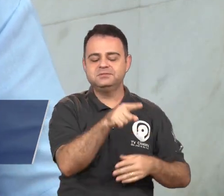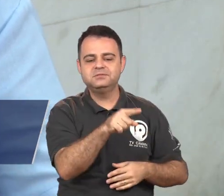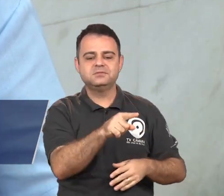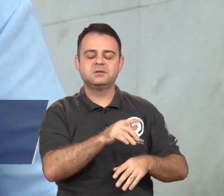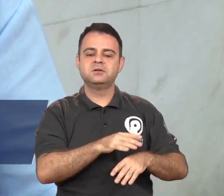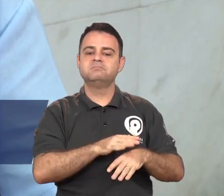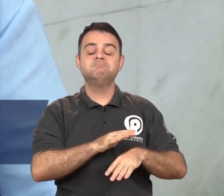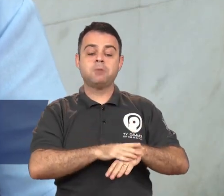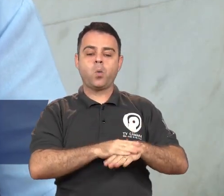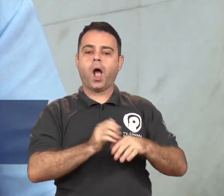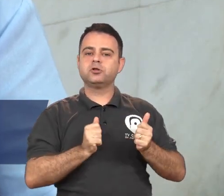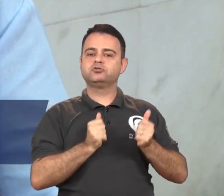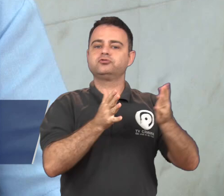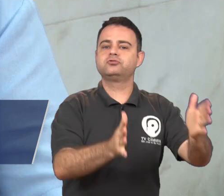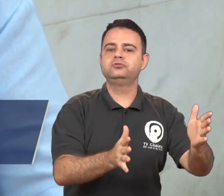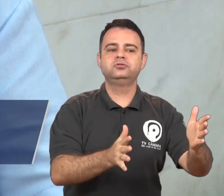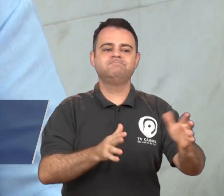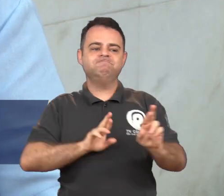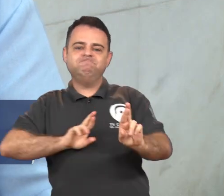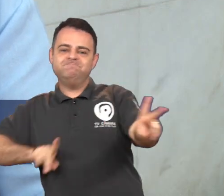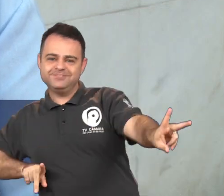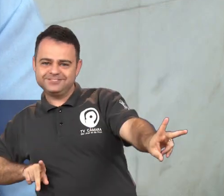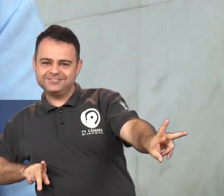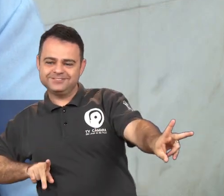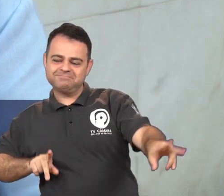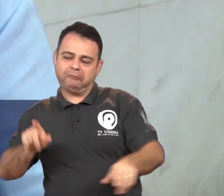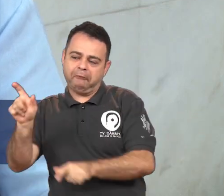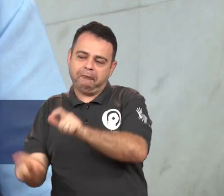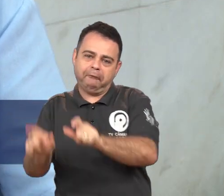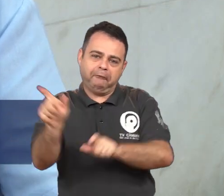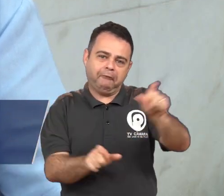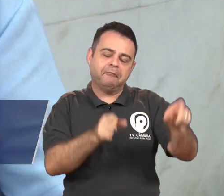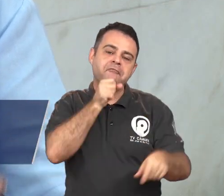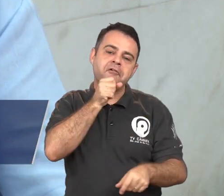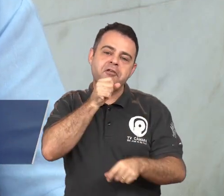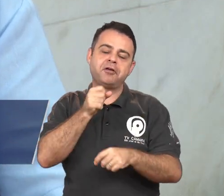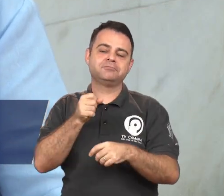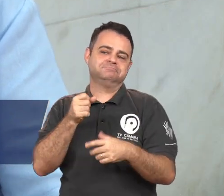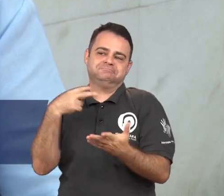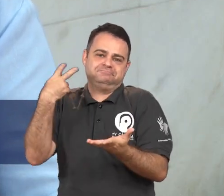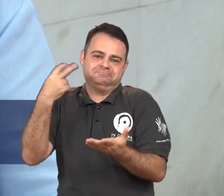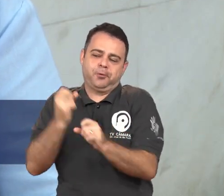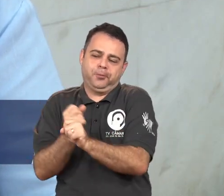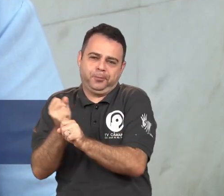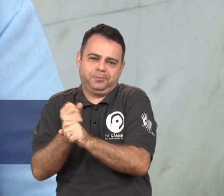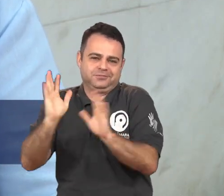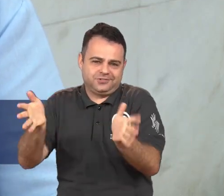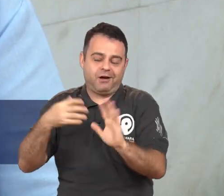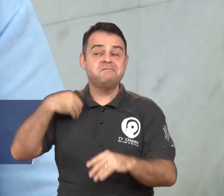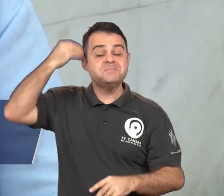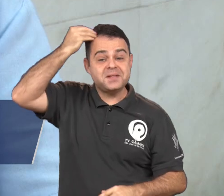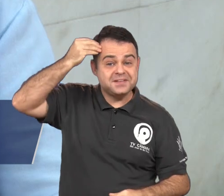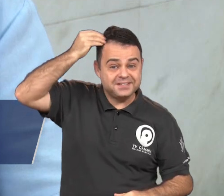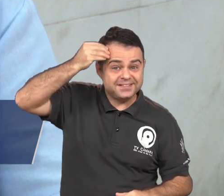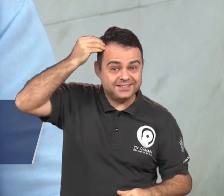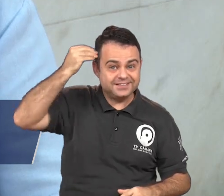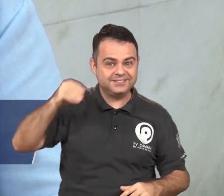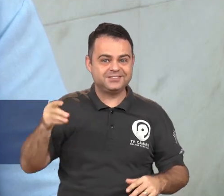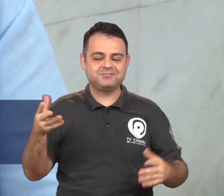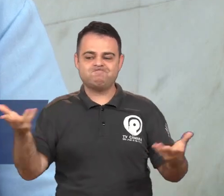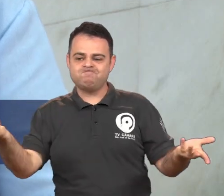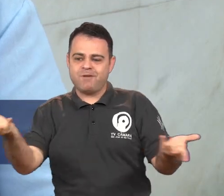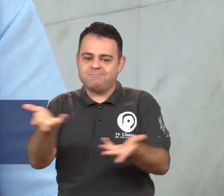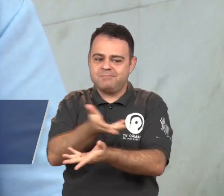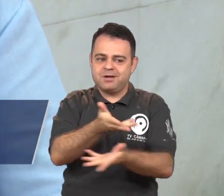uma atitude diferenciada, né, daquele vereador que está há mais tempo, mais experiente. Então, é uma